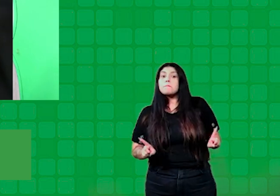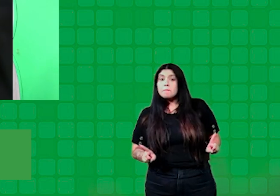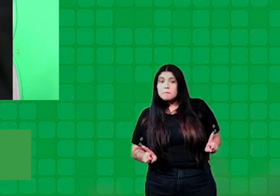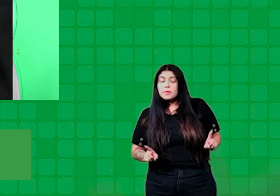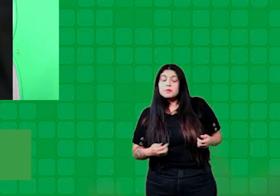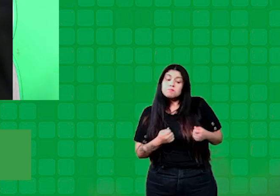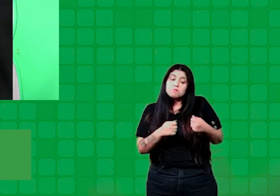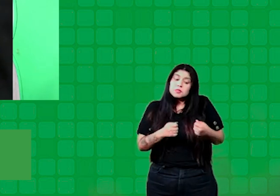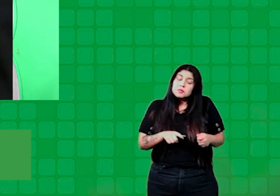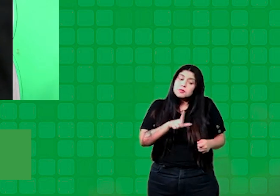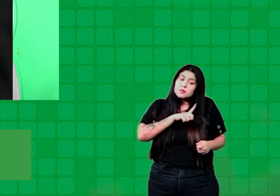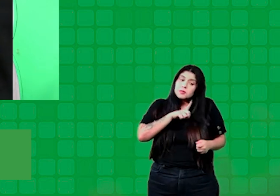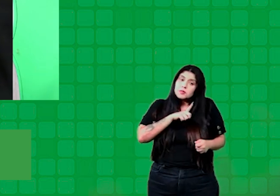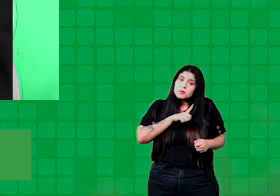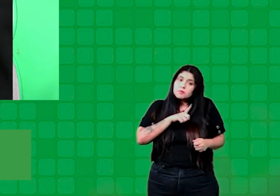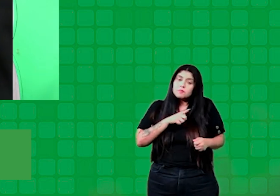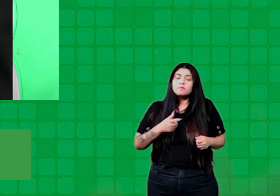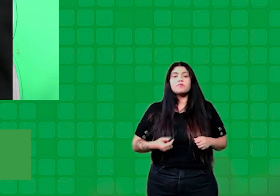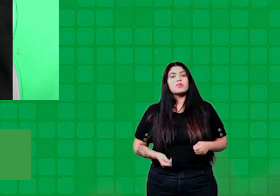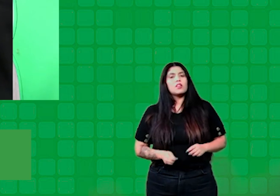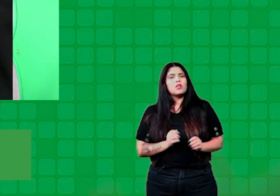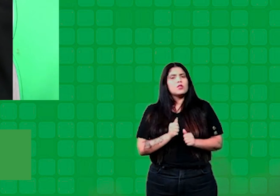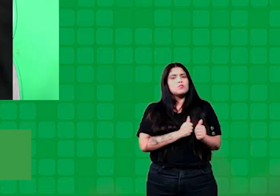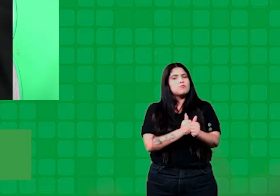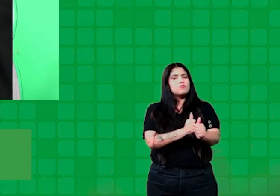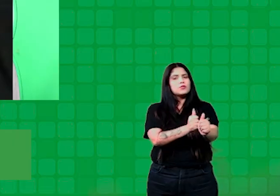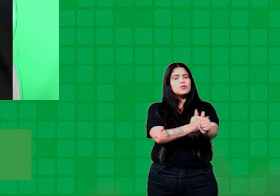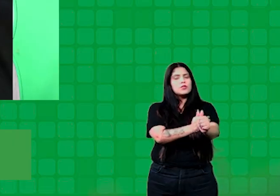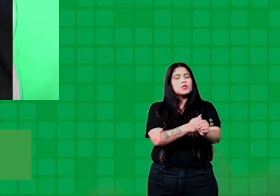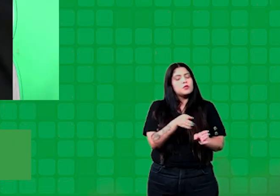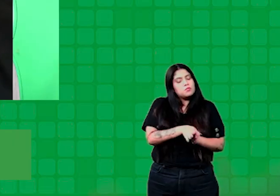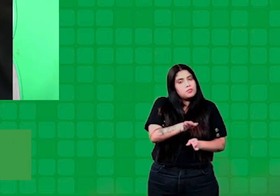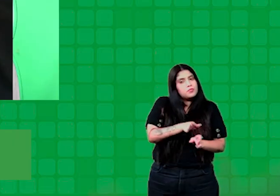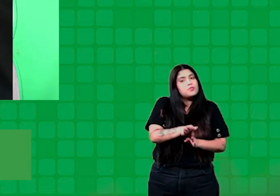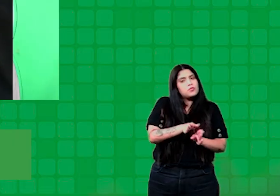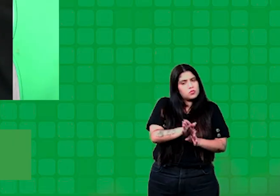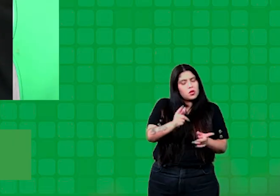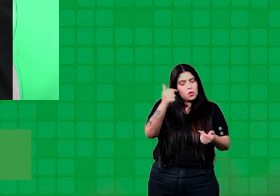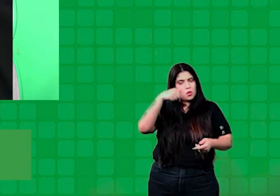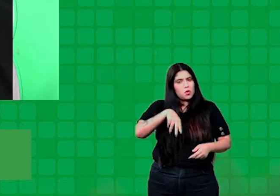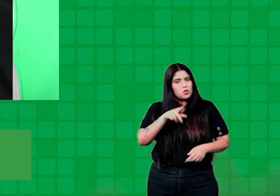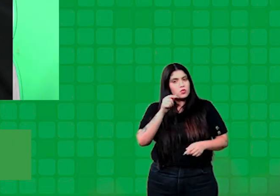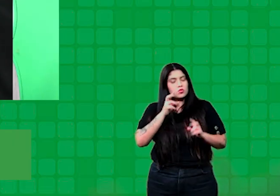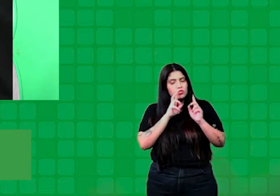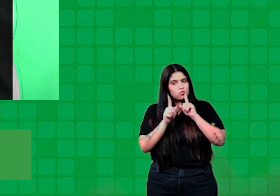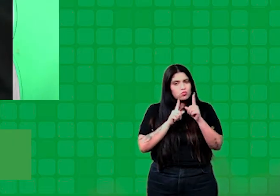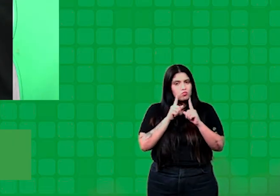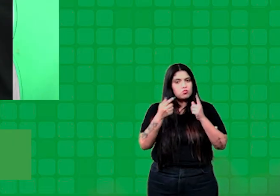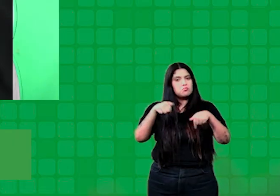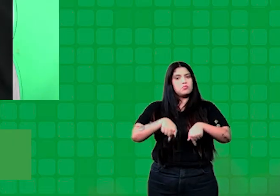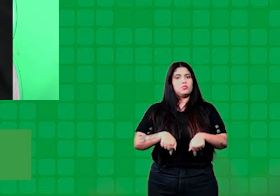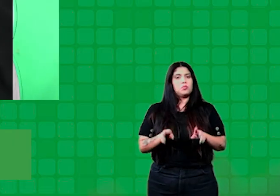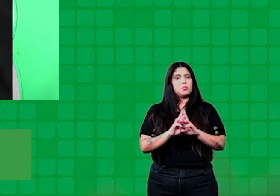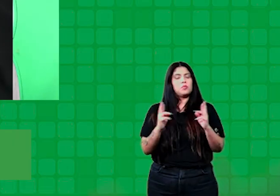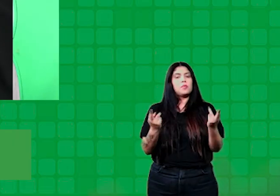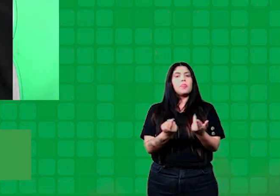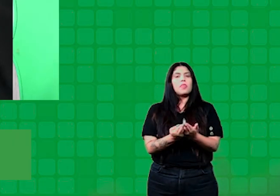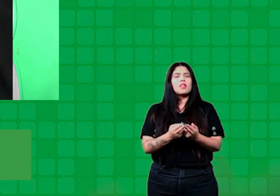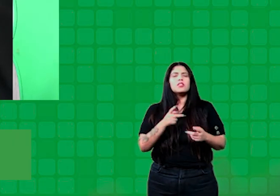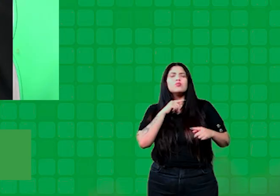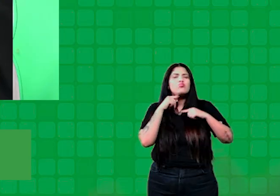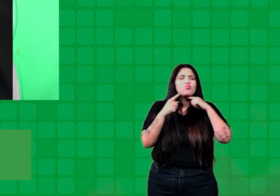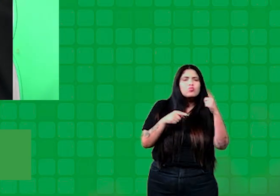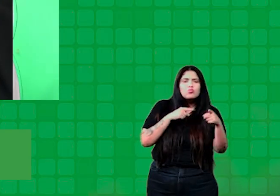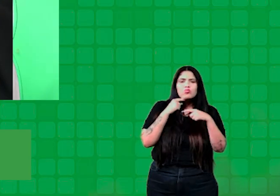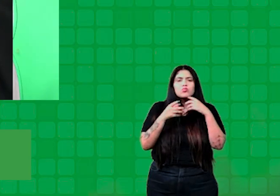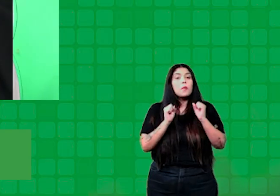essas recomendações postas aqui, né? Eu acho que, para além disso, também, talvez a equipe, se tiver dúvida, possa também